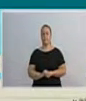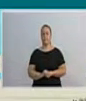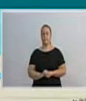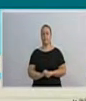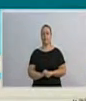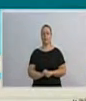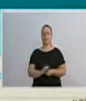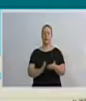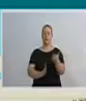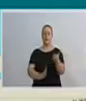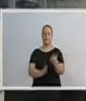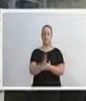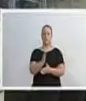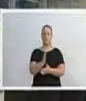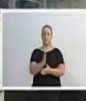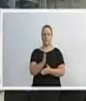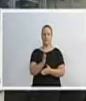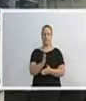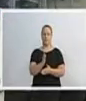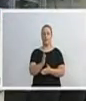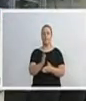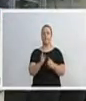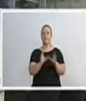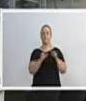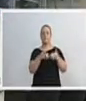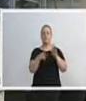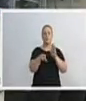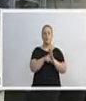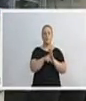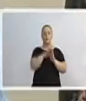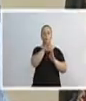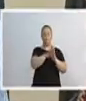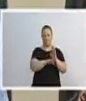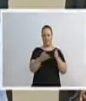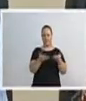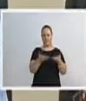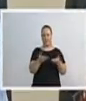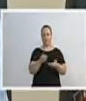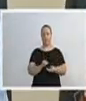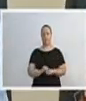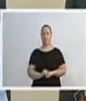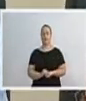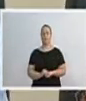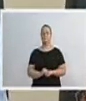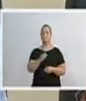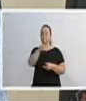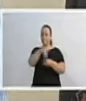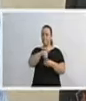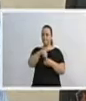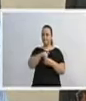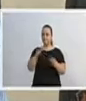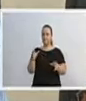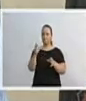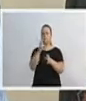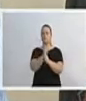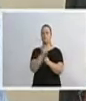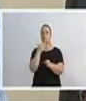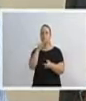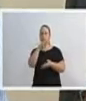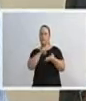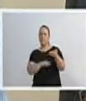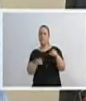Aprovado. E a comissão de redação final. Senhores vereadores, em votação englobados requerimentos constantes na ordem do dia,